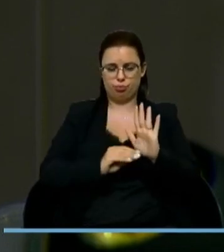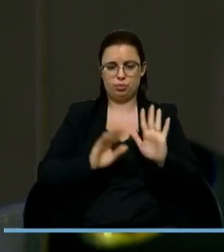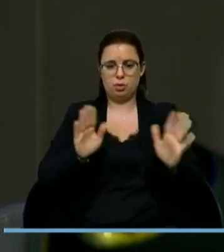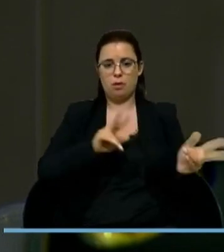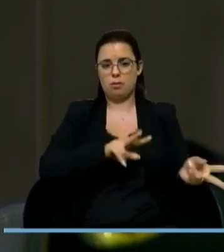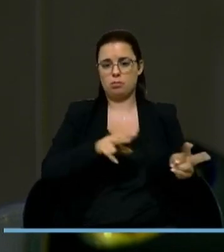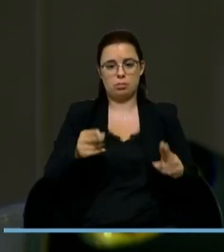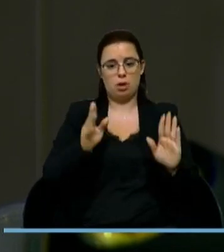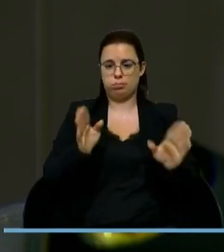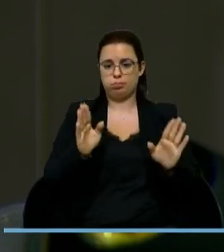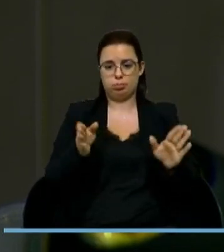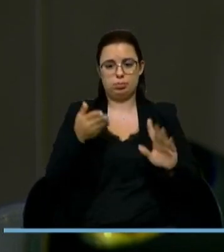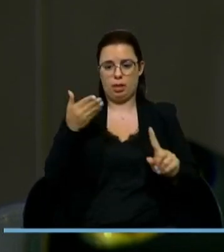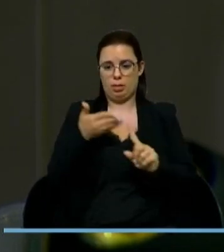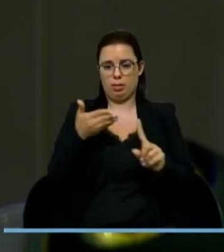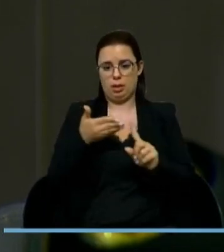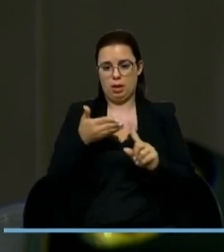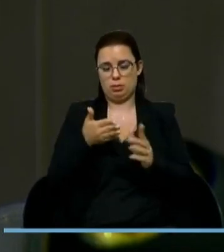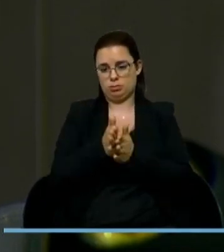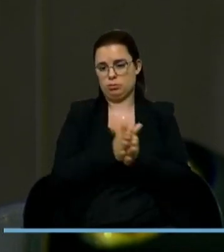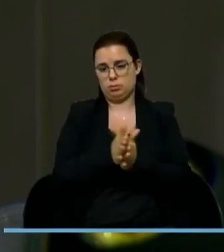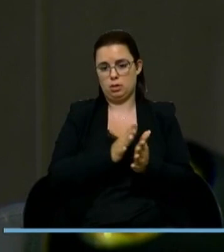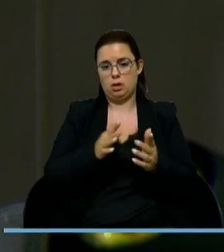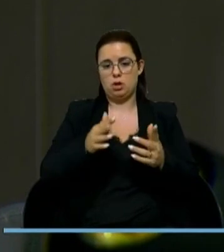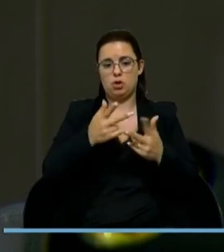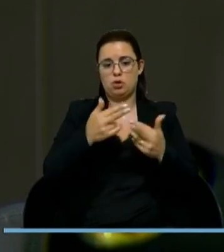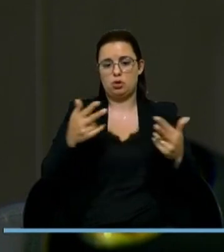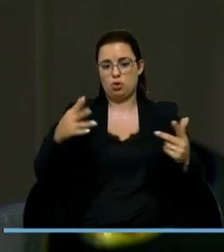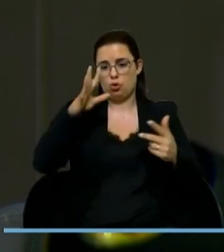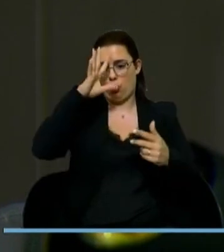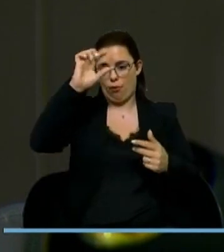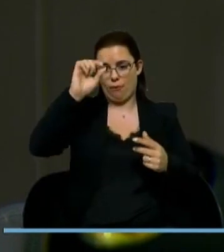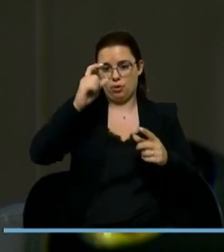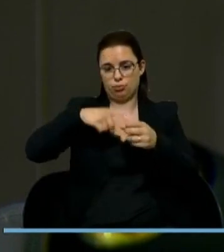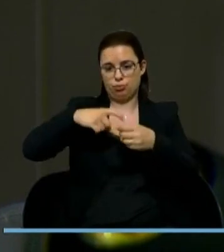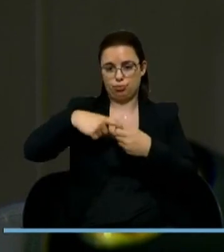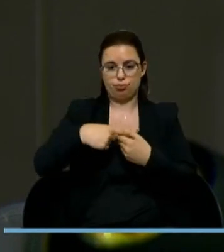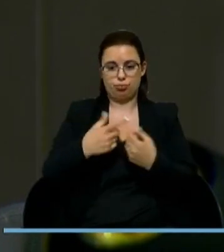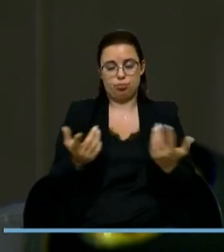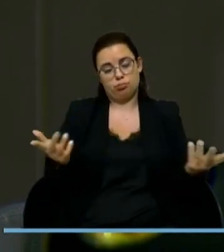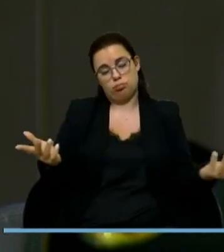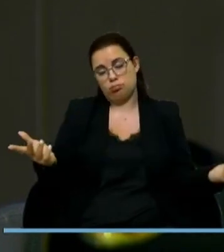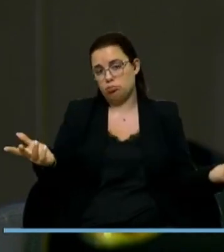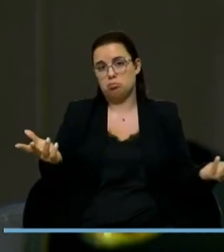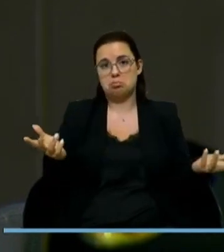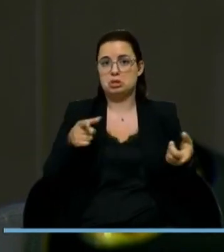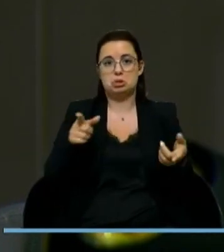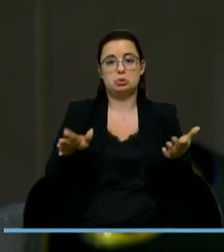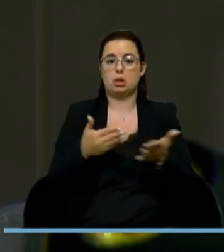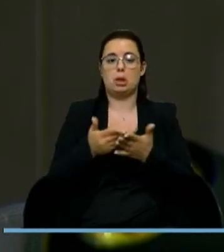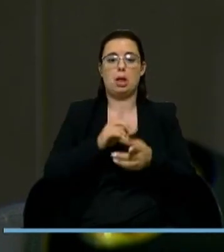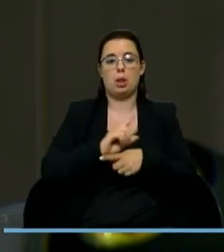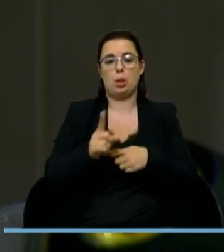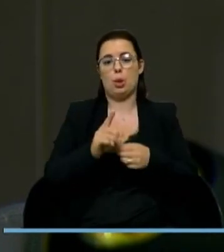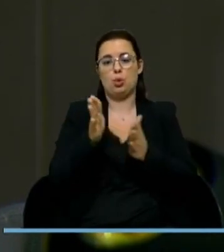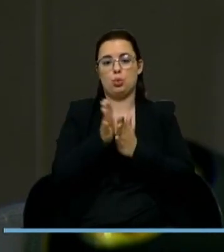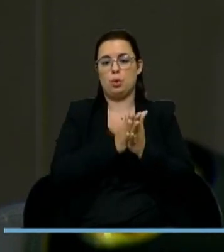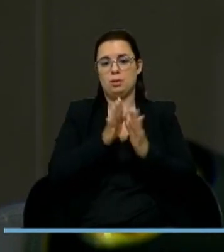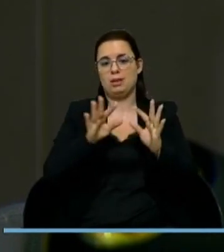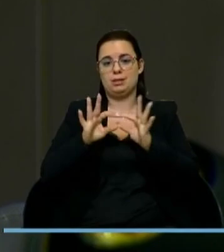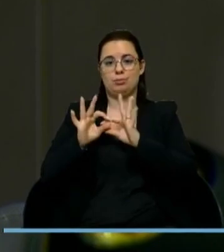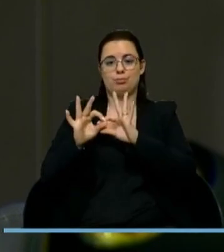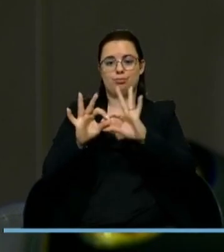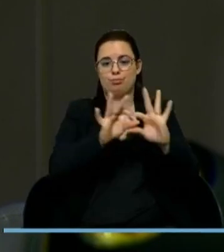necessita transposição. Tem aplicação direta nos vários Estados-membros, o que também, no fundo, garante aplicação homogénea também nos